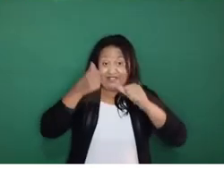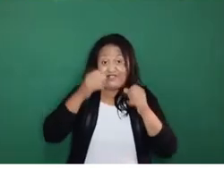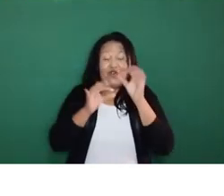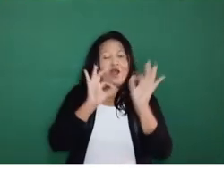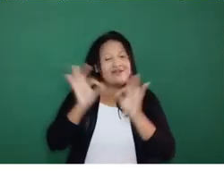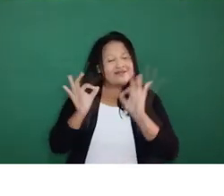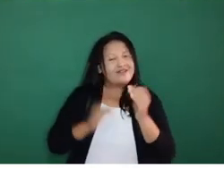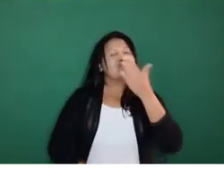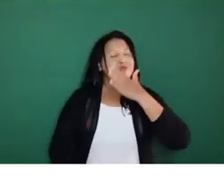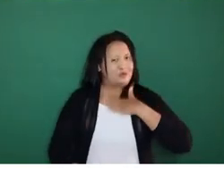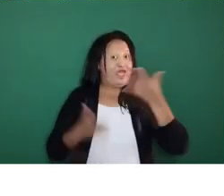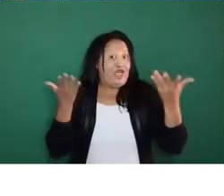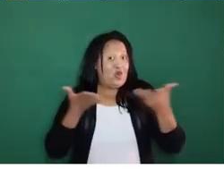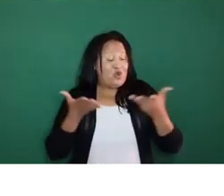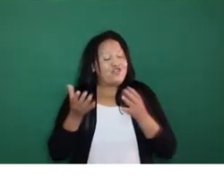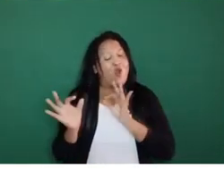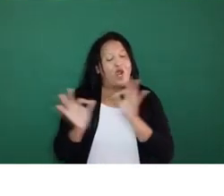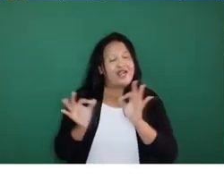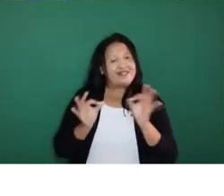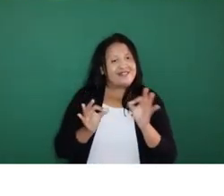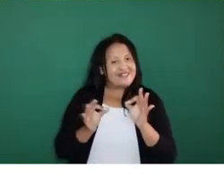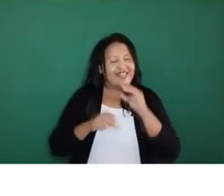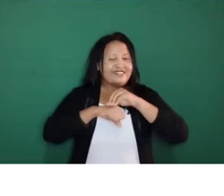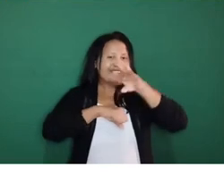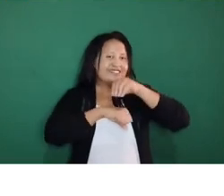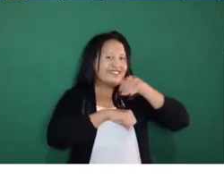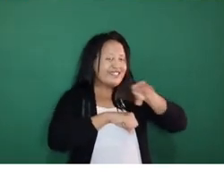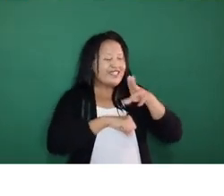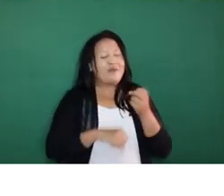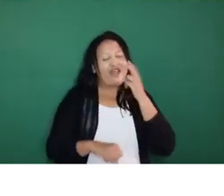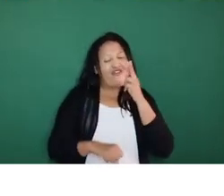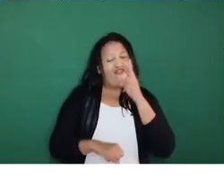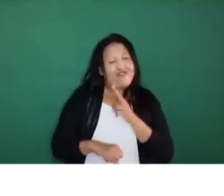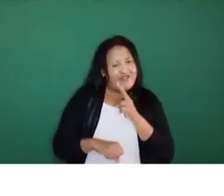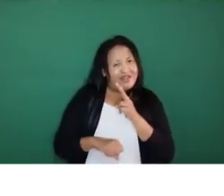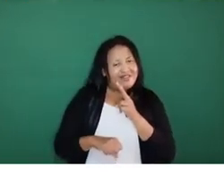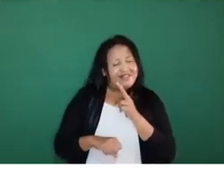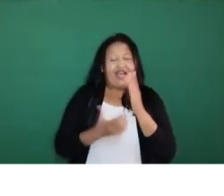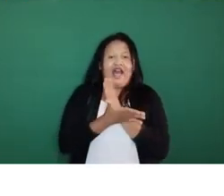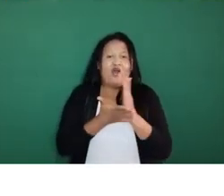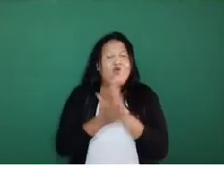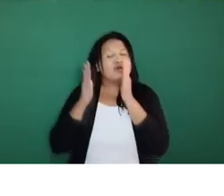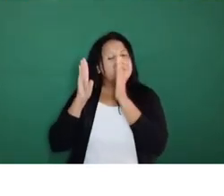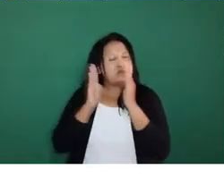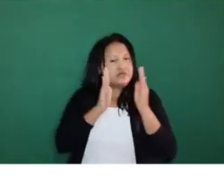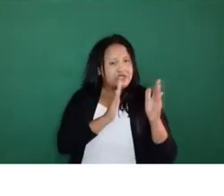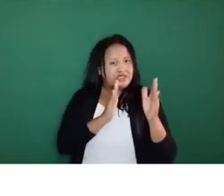é o momento que eu vou auxiliar vocês a gente revisitar esse simulado ele rever algumas partes dele e